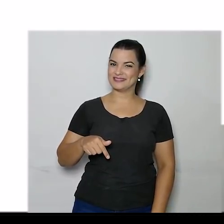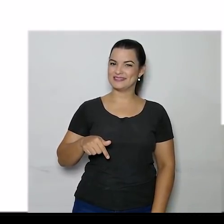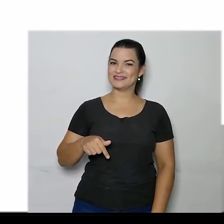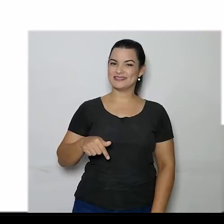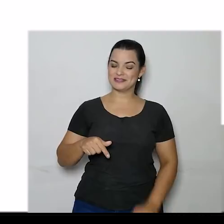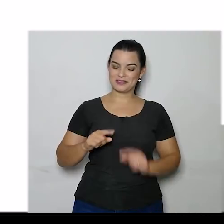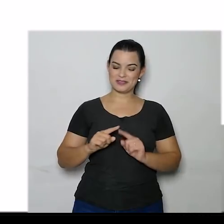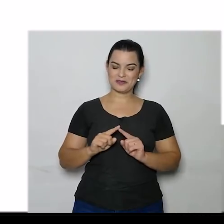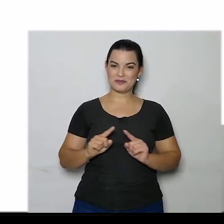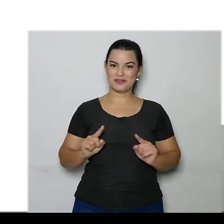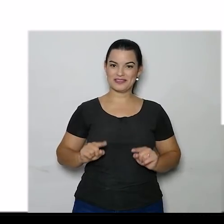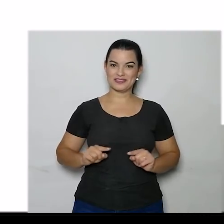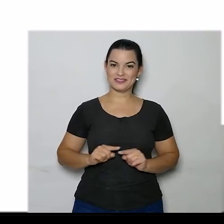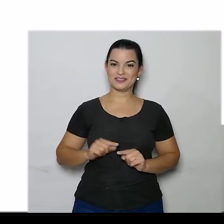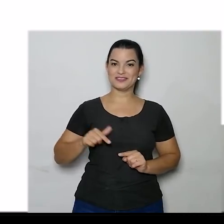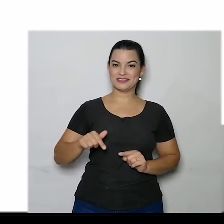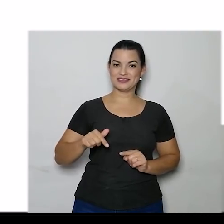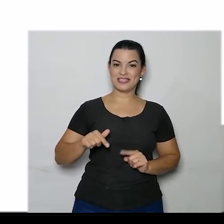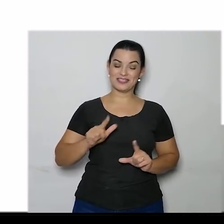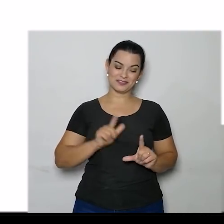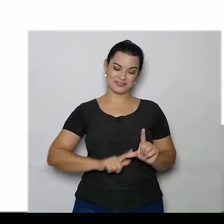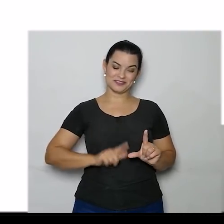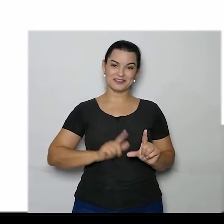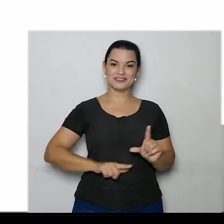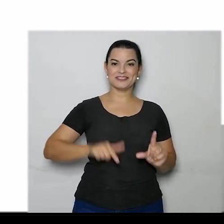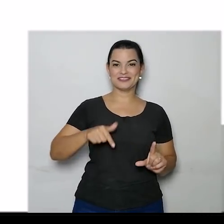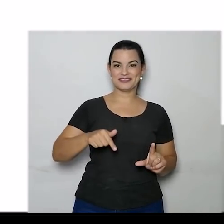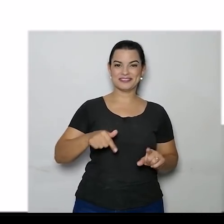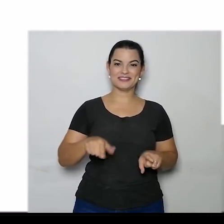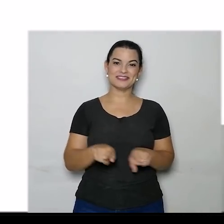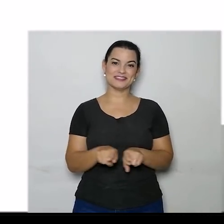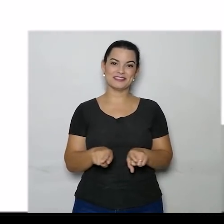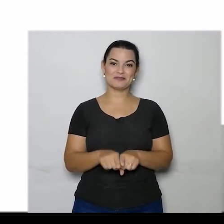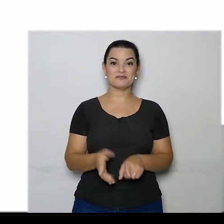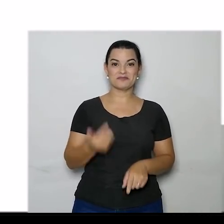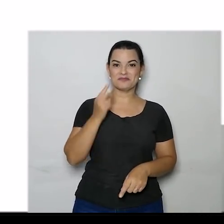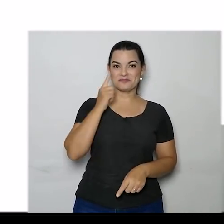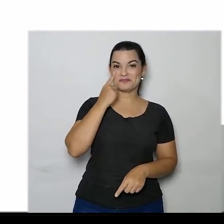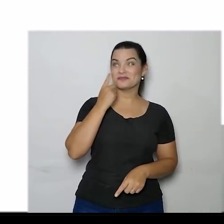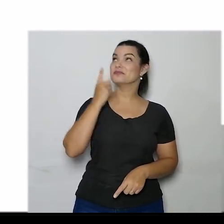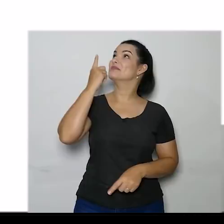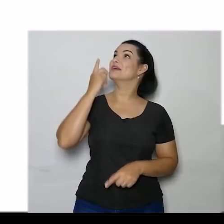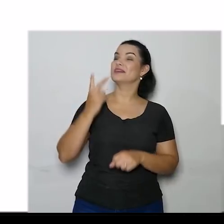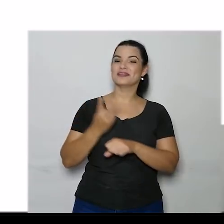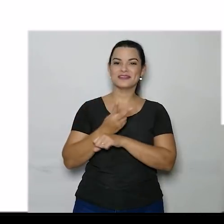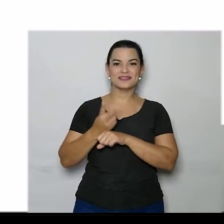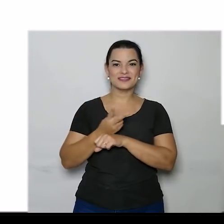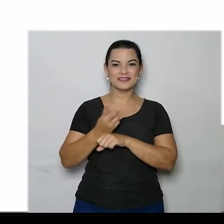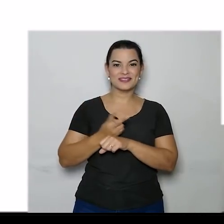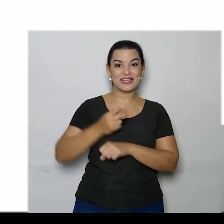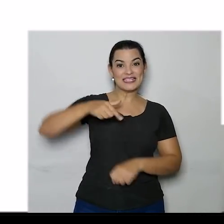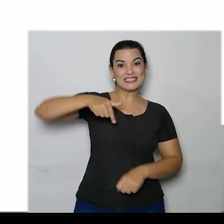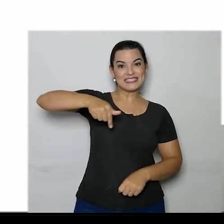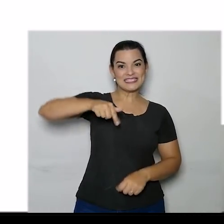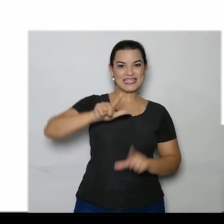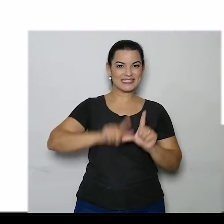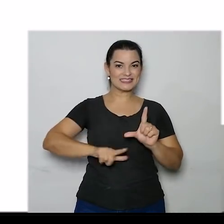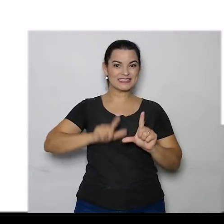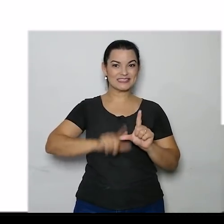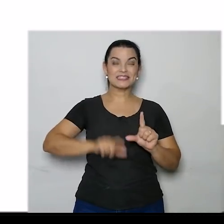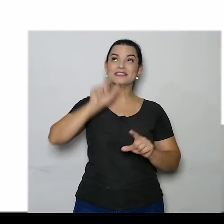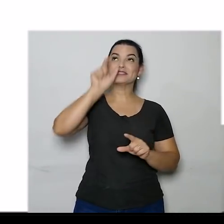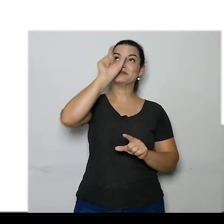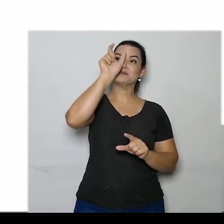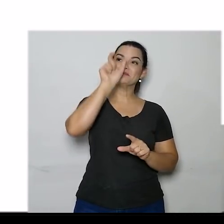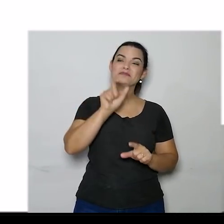7 quadradinhos, 7 letras. Vamos para a coluna de 7 letras. Coluna de 7 letras, vocês